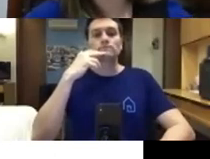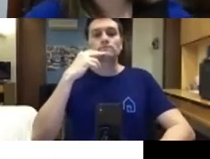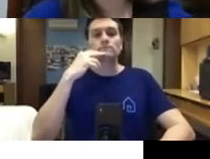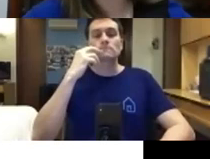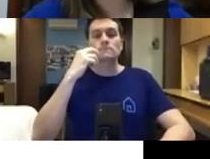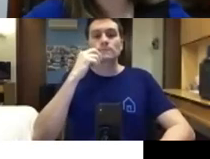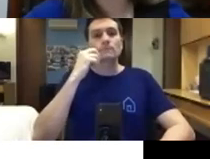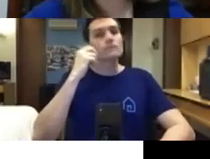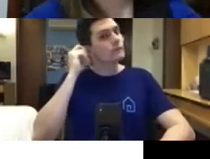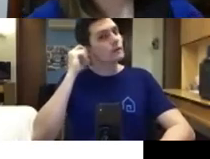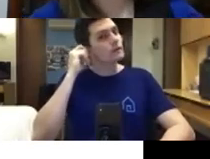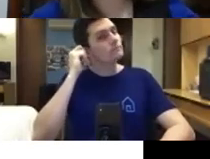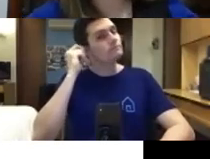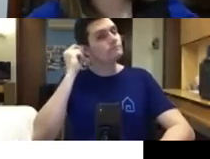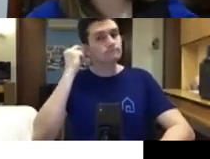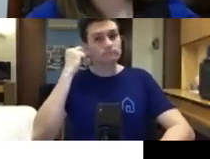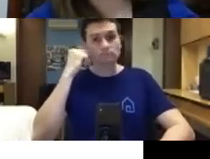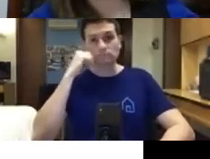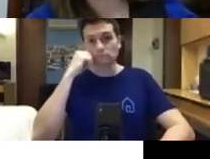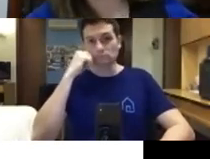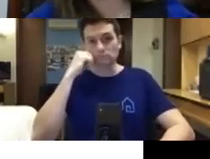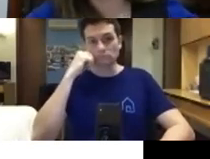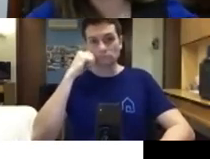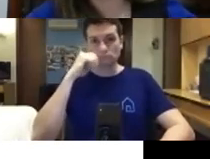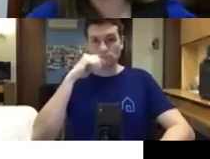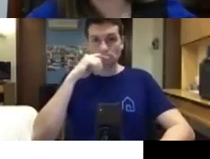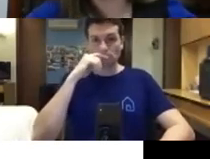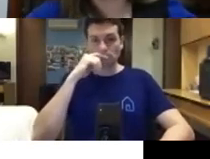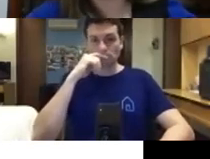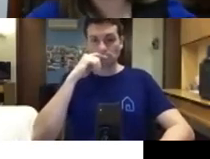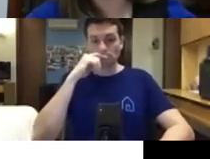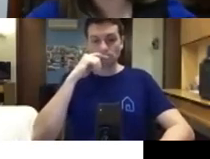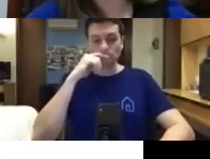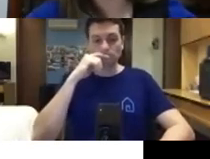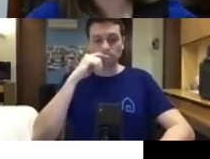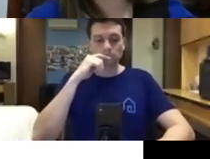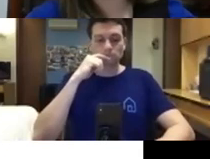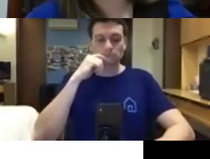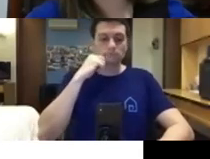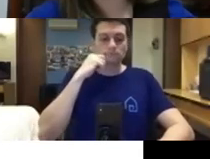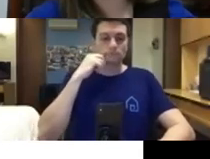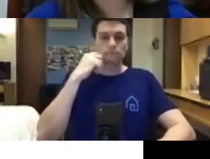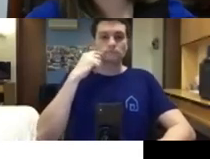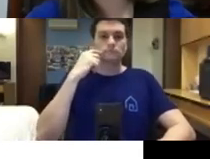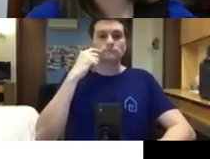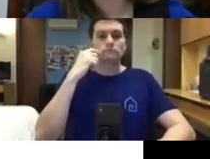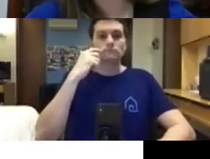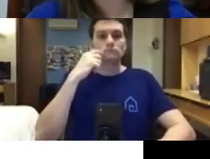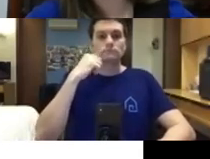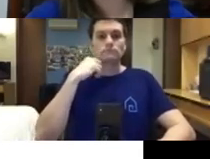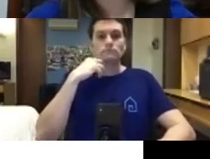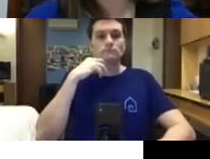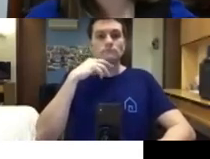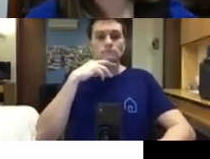parte mais global da estrutura. Módulo de elasticidade, a gente observa bem isso, por exemplo, com as grandes deformações